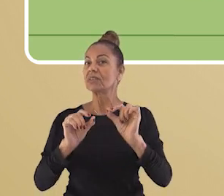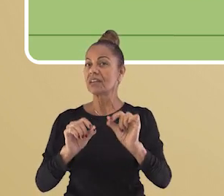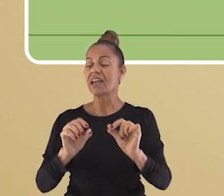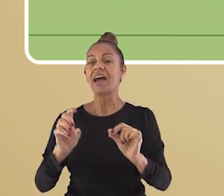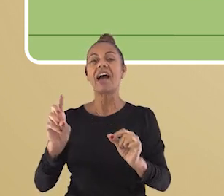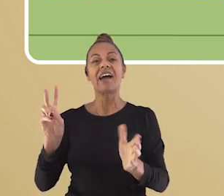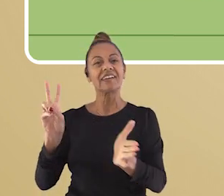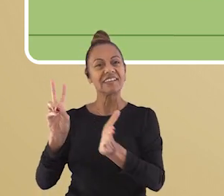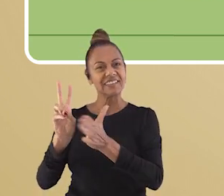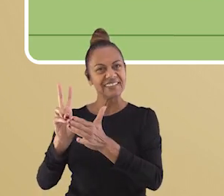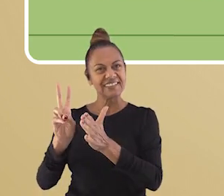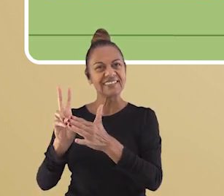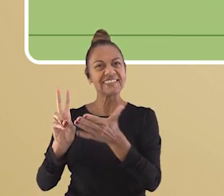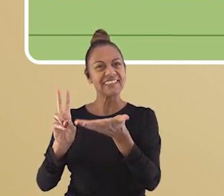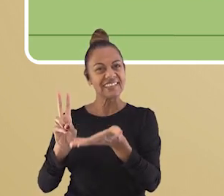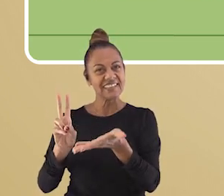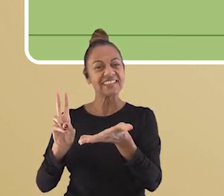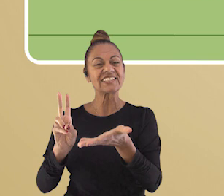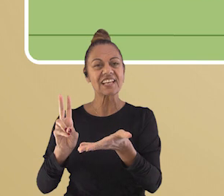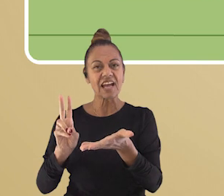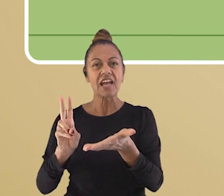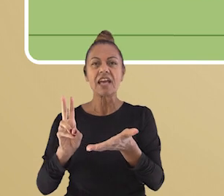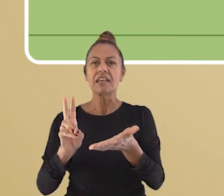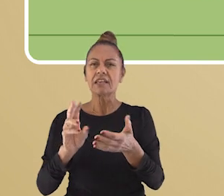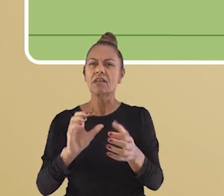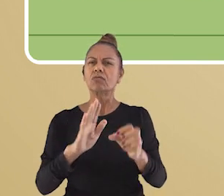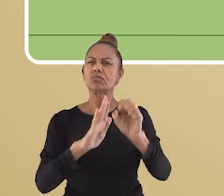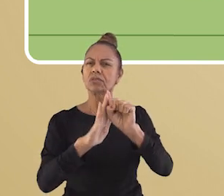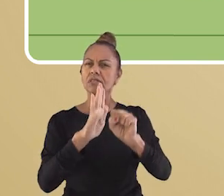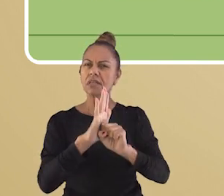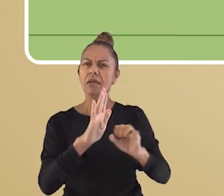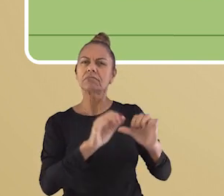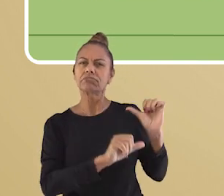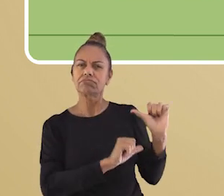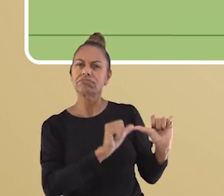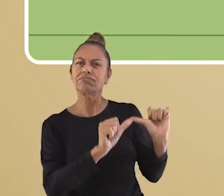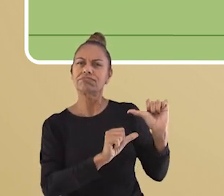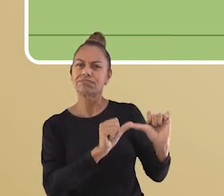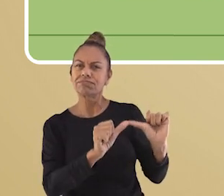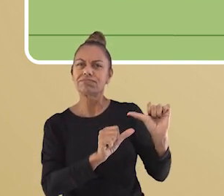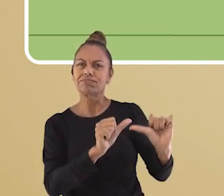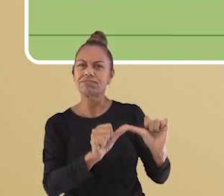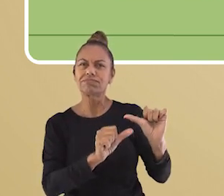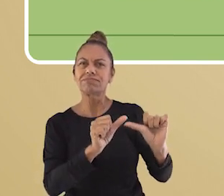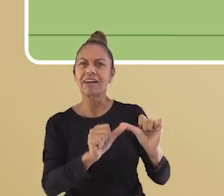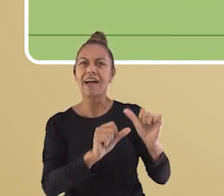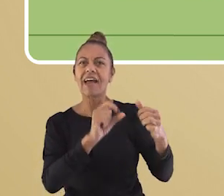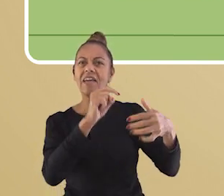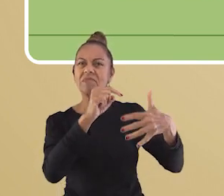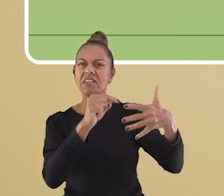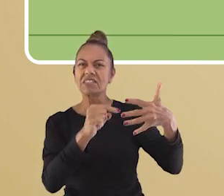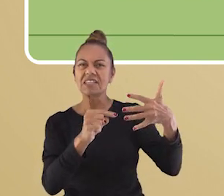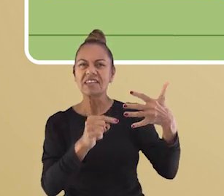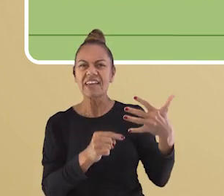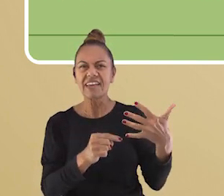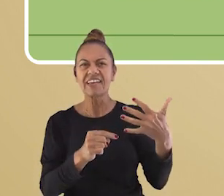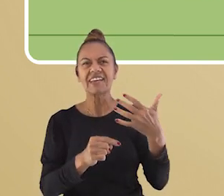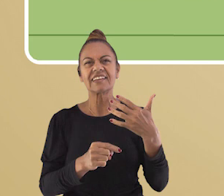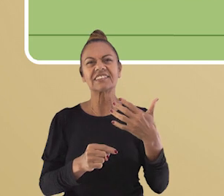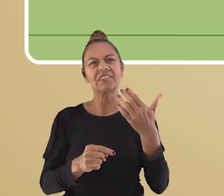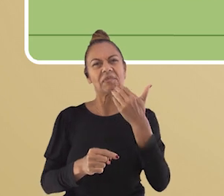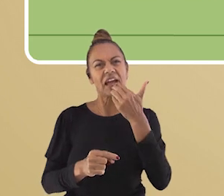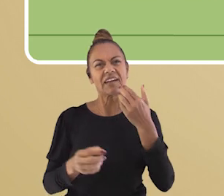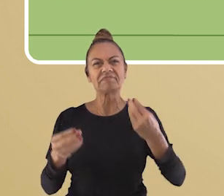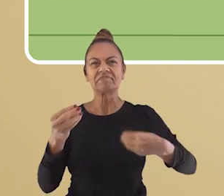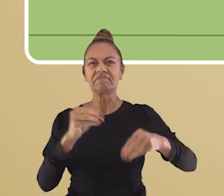que no decorrer dos séculos foi sendo modificada e transformada por outros elementos e ingredientes